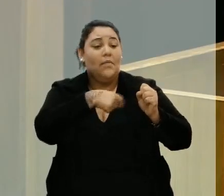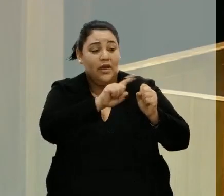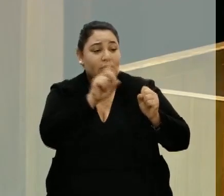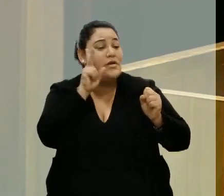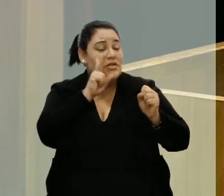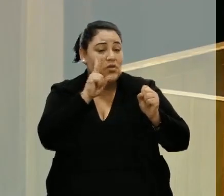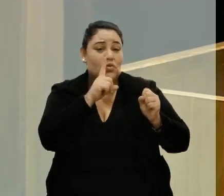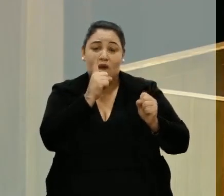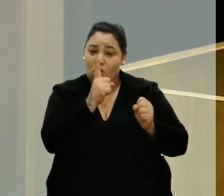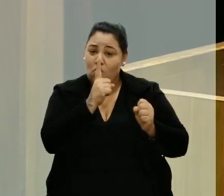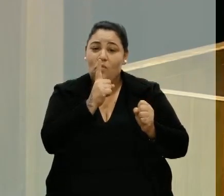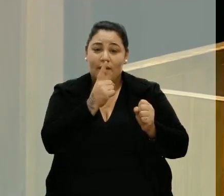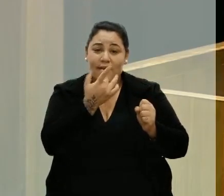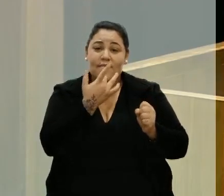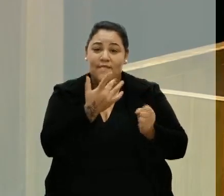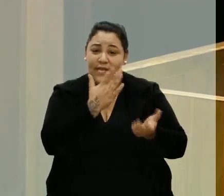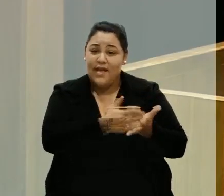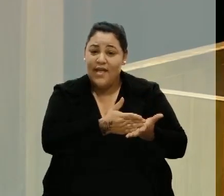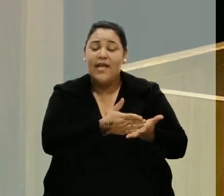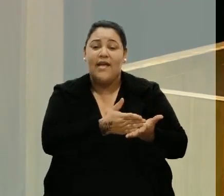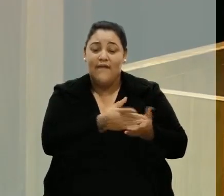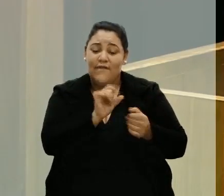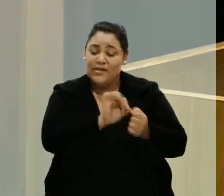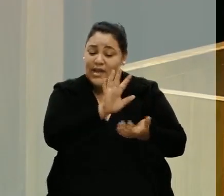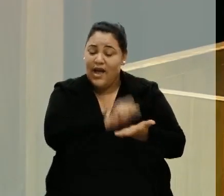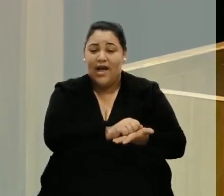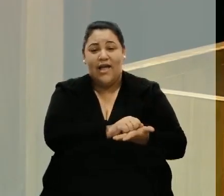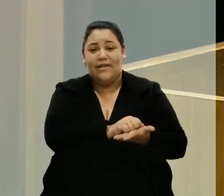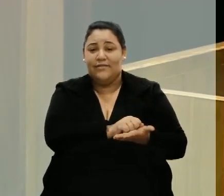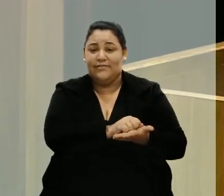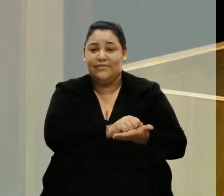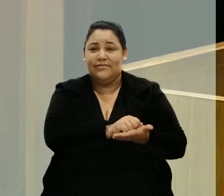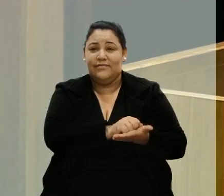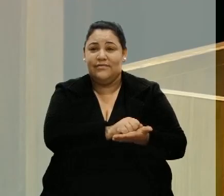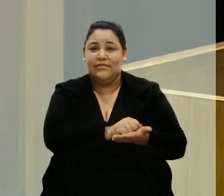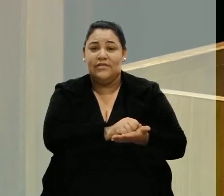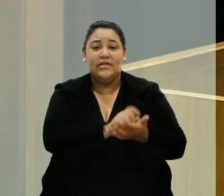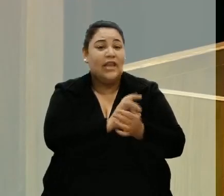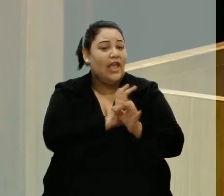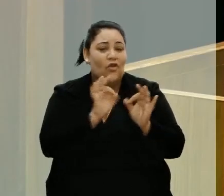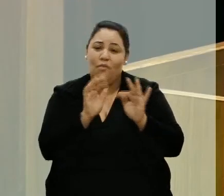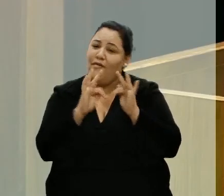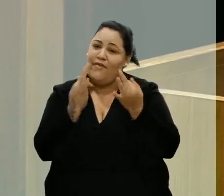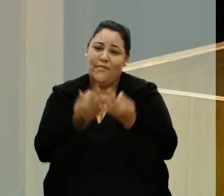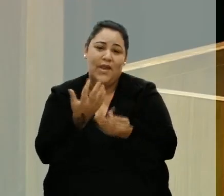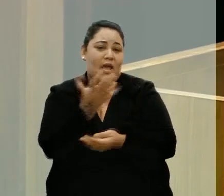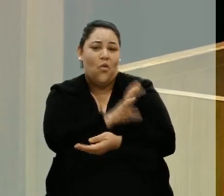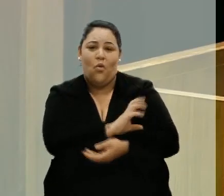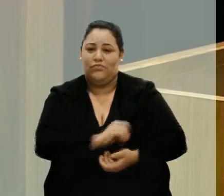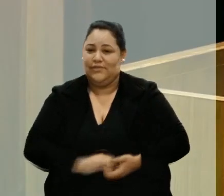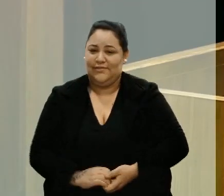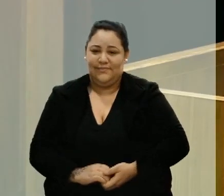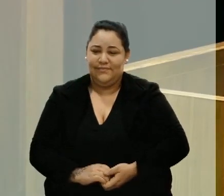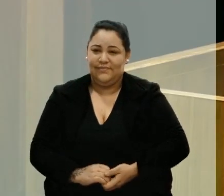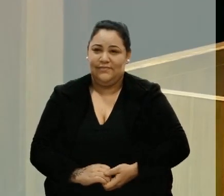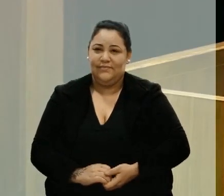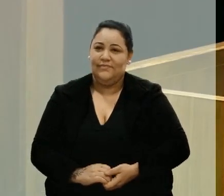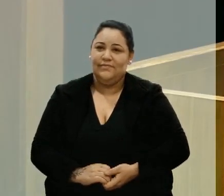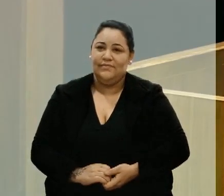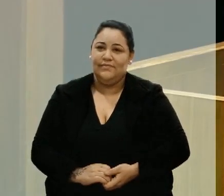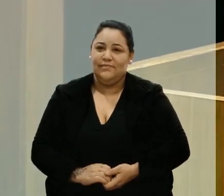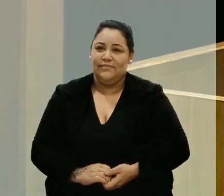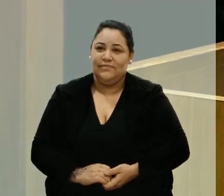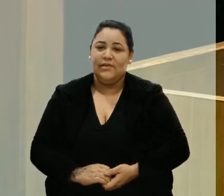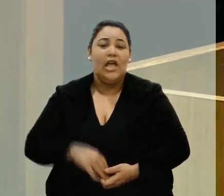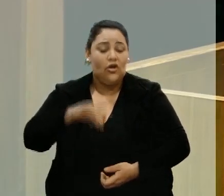1h30 da tarde, fazer o cadastro. Não teve uma família contra. Uma família contra. Eu